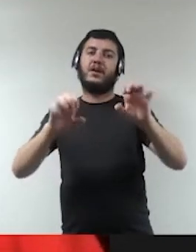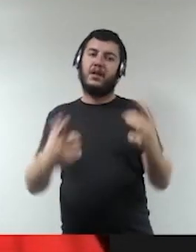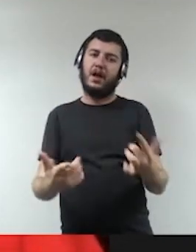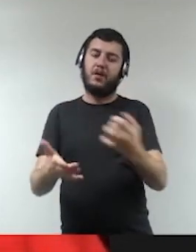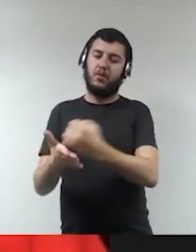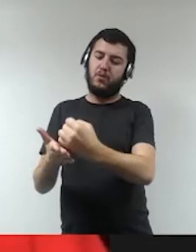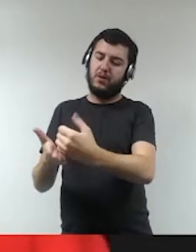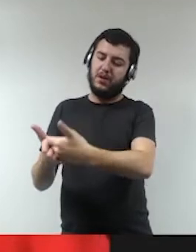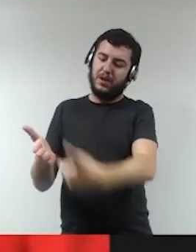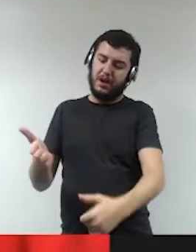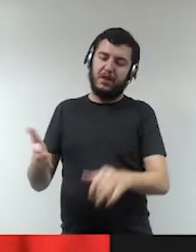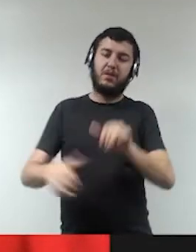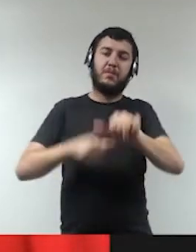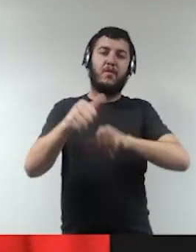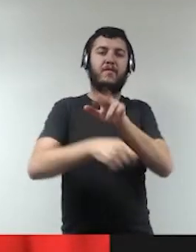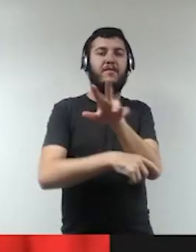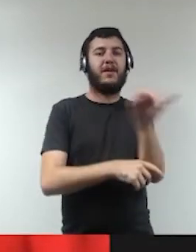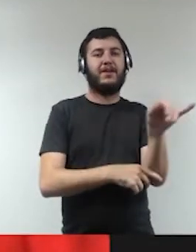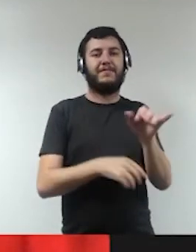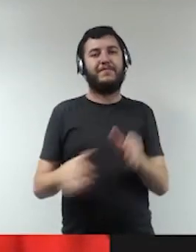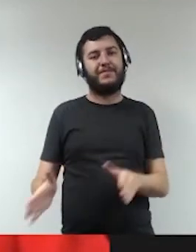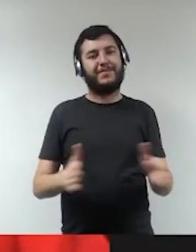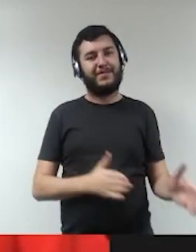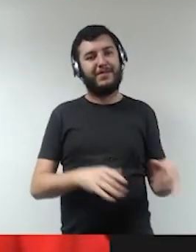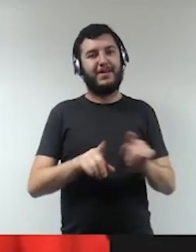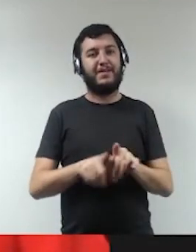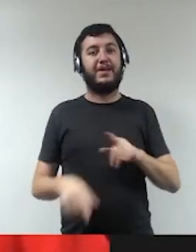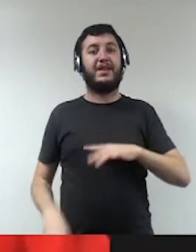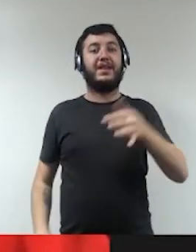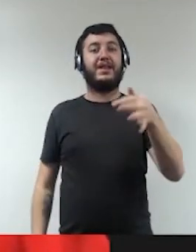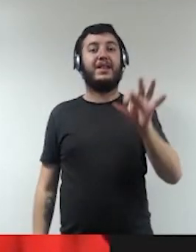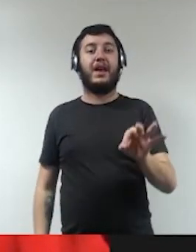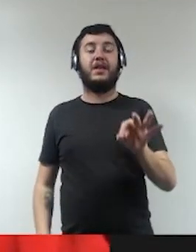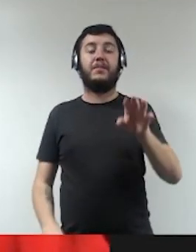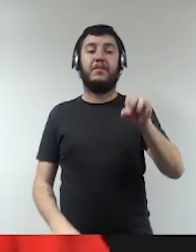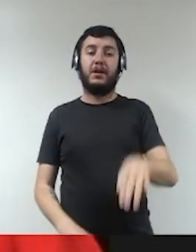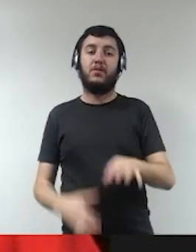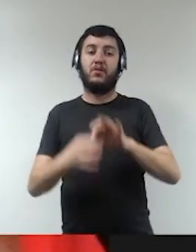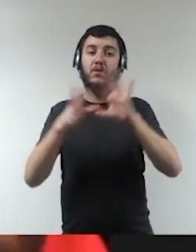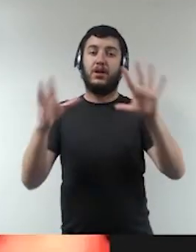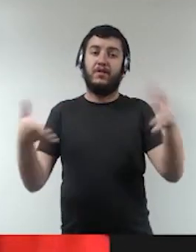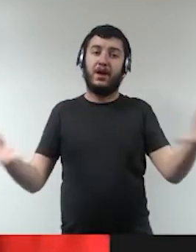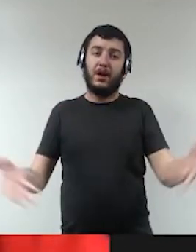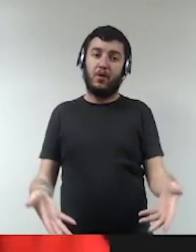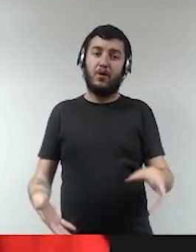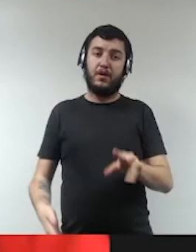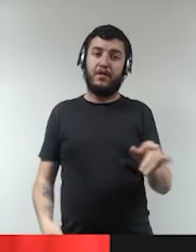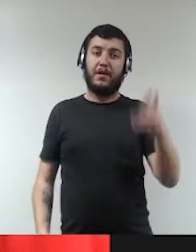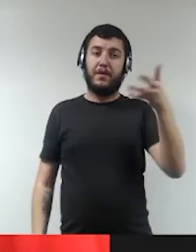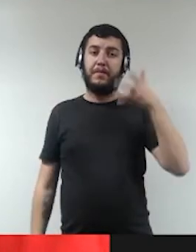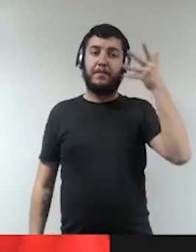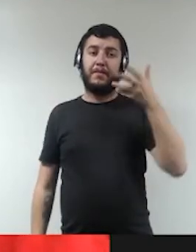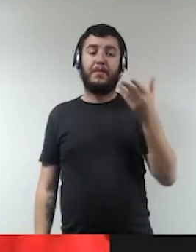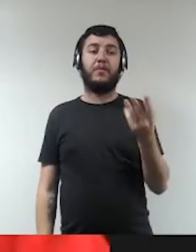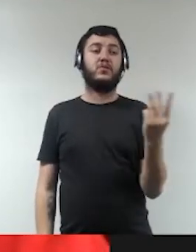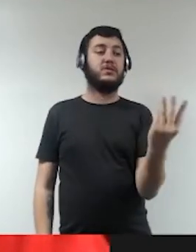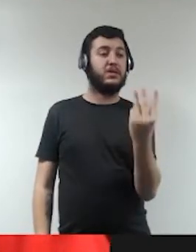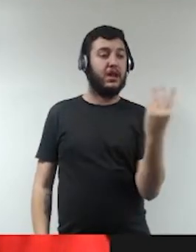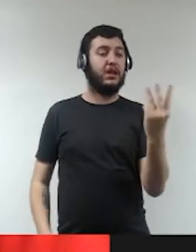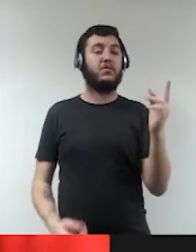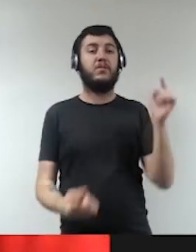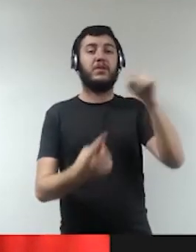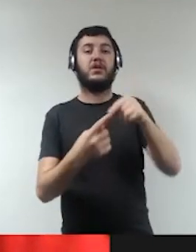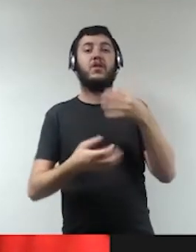grandes modificações. Caros, temos ainda 10 minutinhos, eu queria devolver a palavra para vocês, para considerações